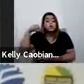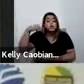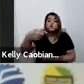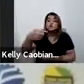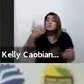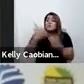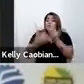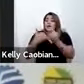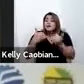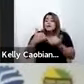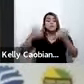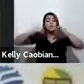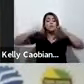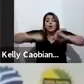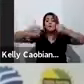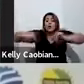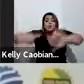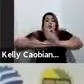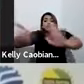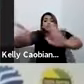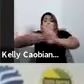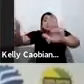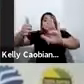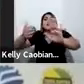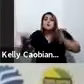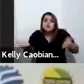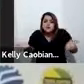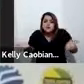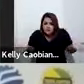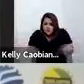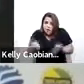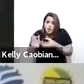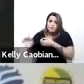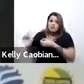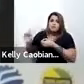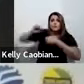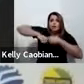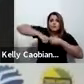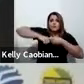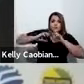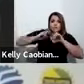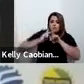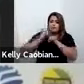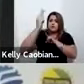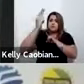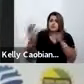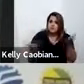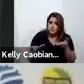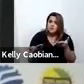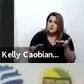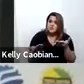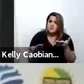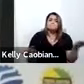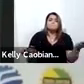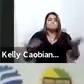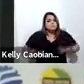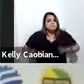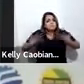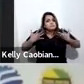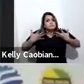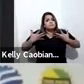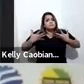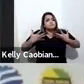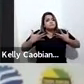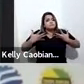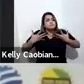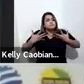gente. E, de repente, doutor, essa vitória, ela nos deu novamente o poder, inclusive o